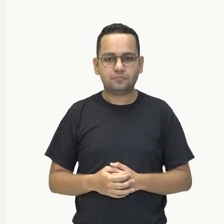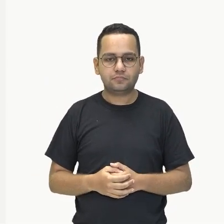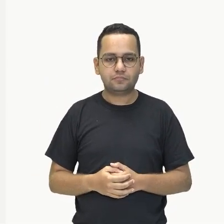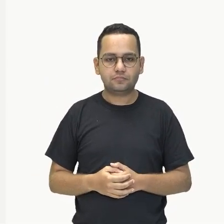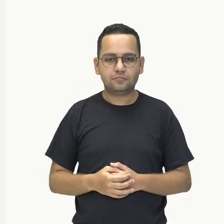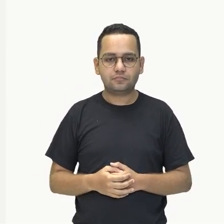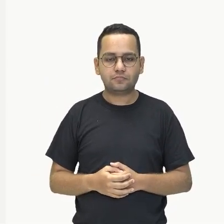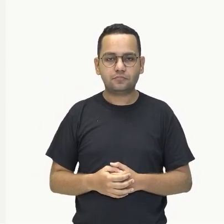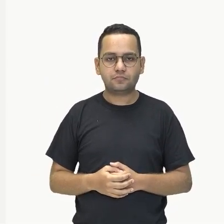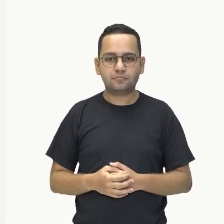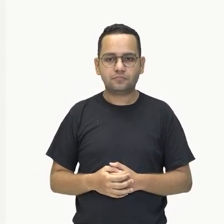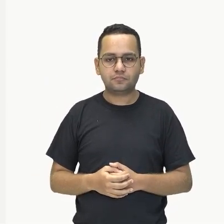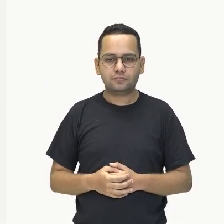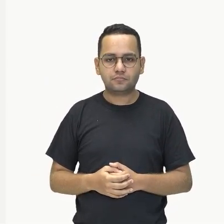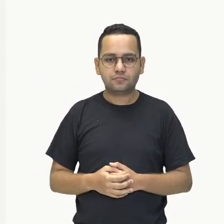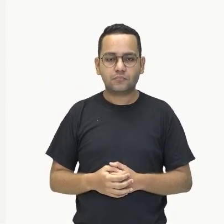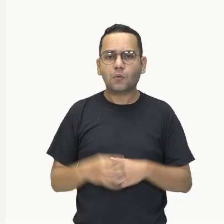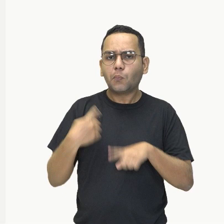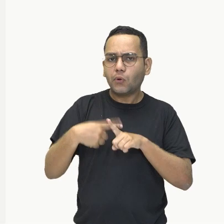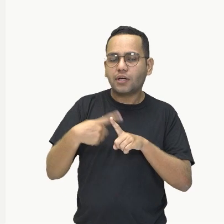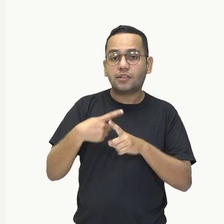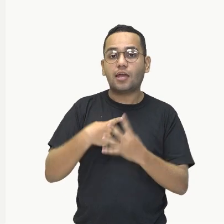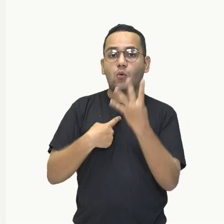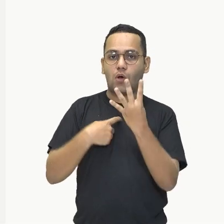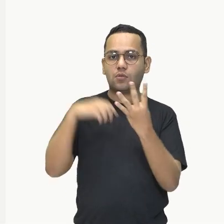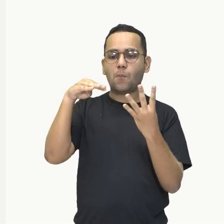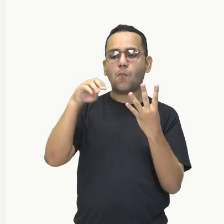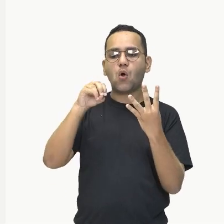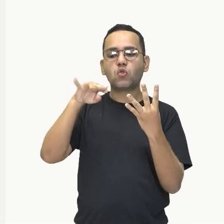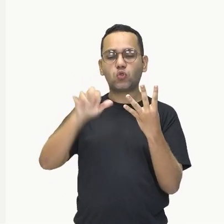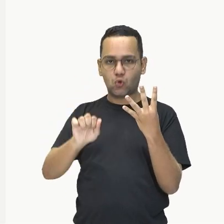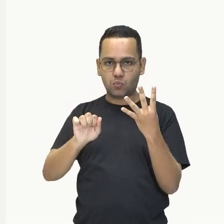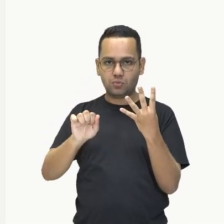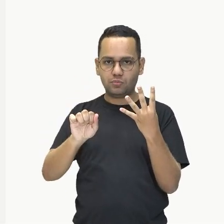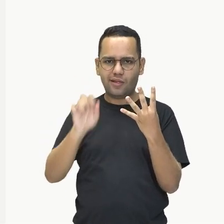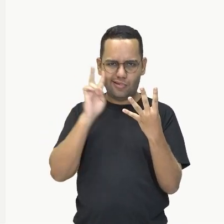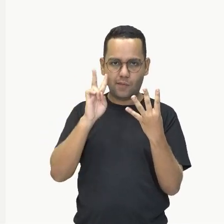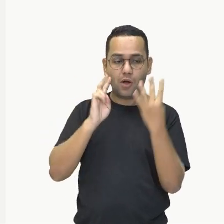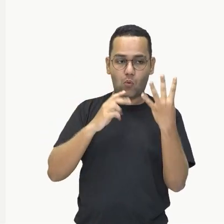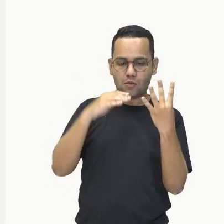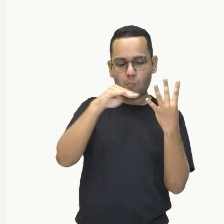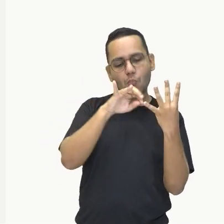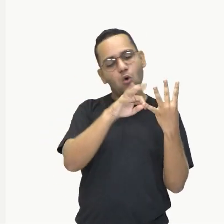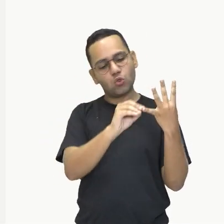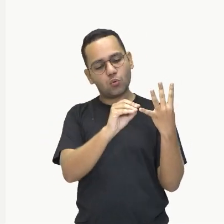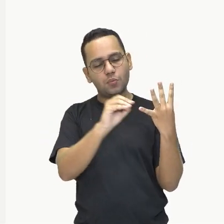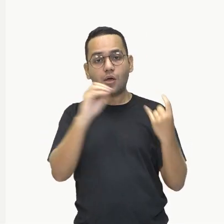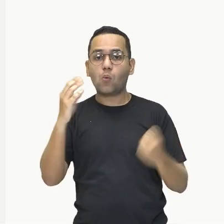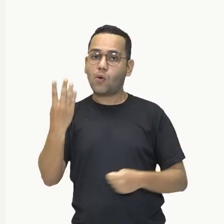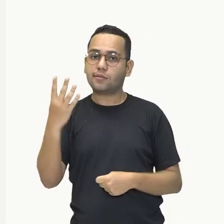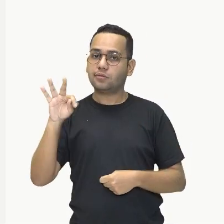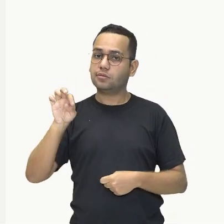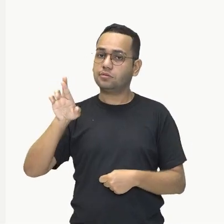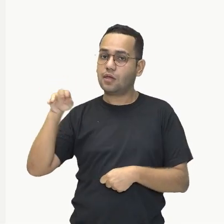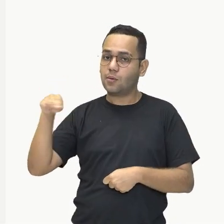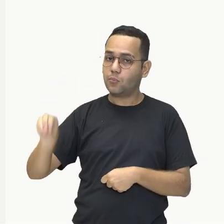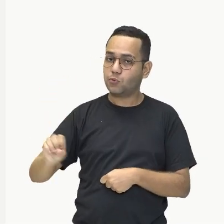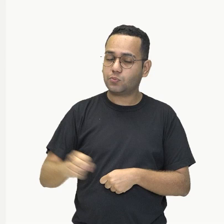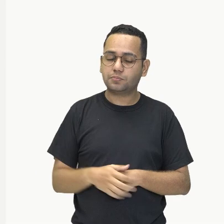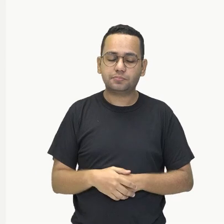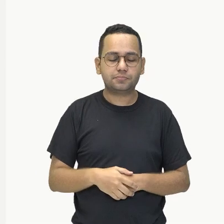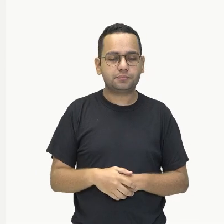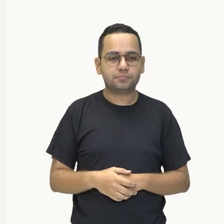4 monômios. Então, cada monômio é um termo do nosso polinômio. Então,